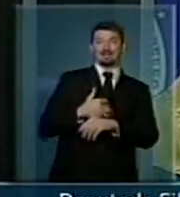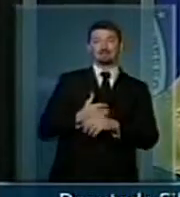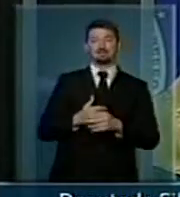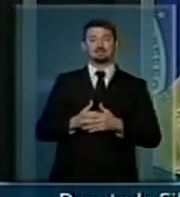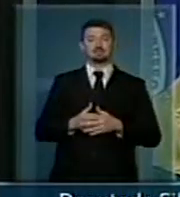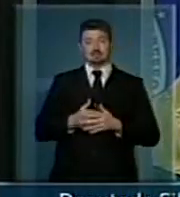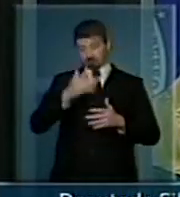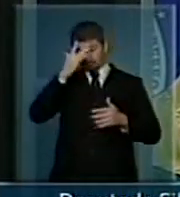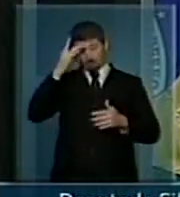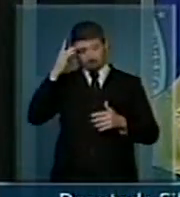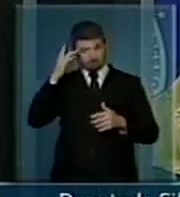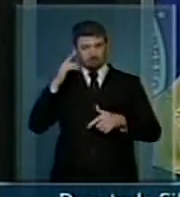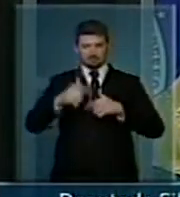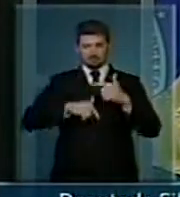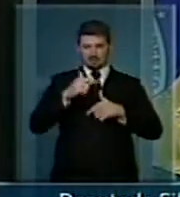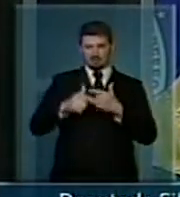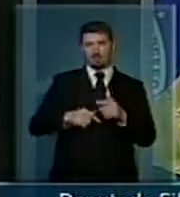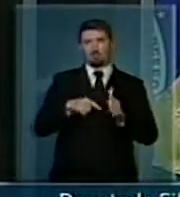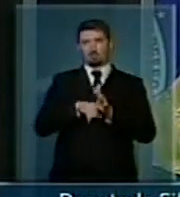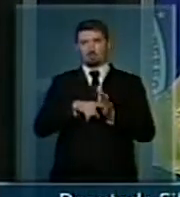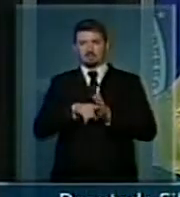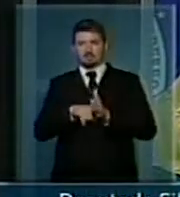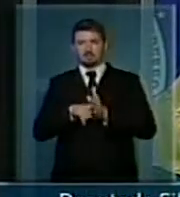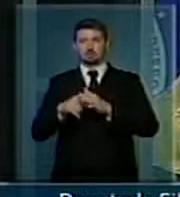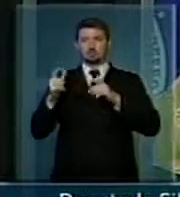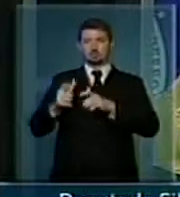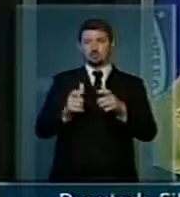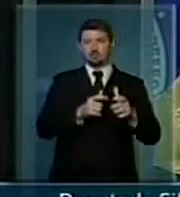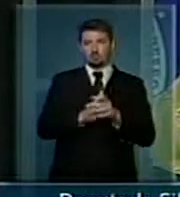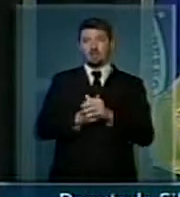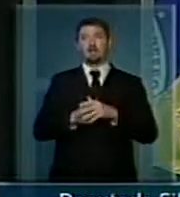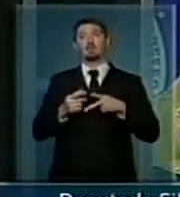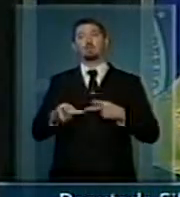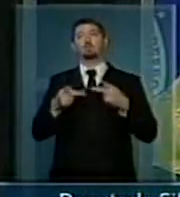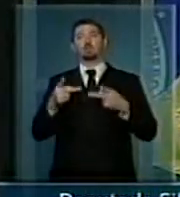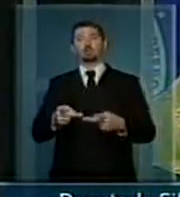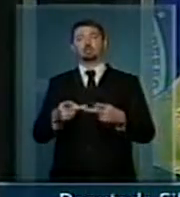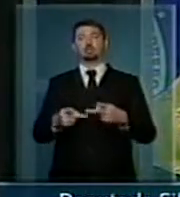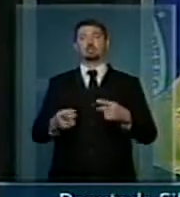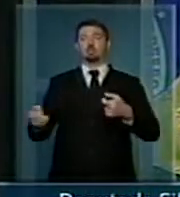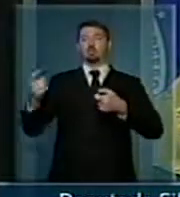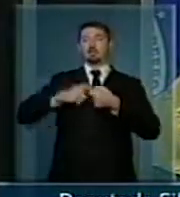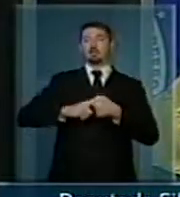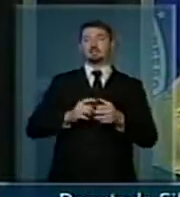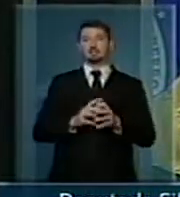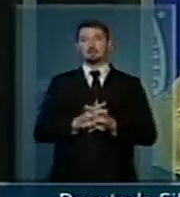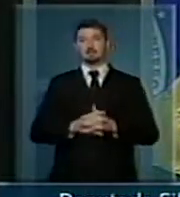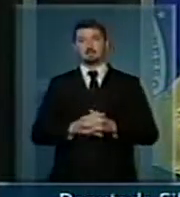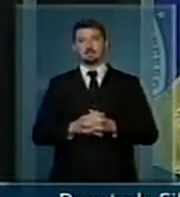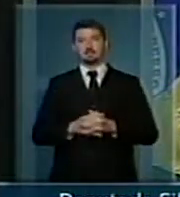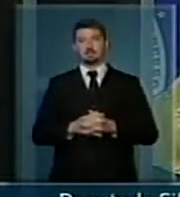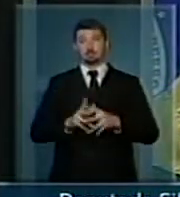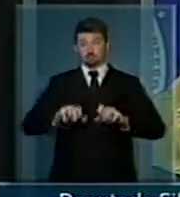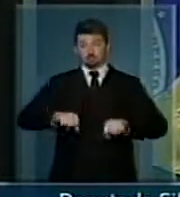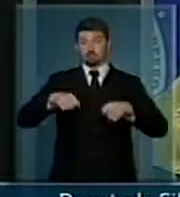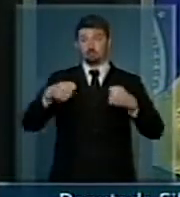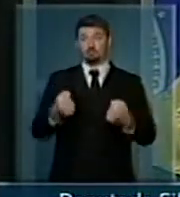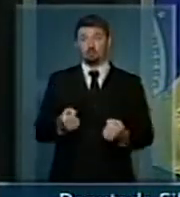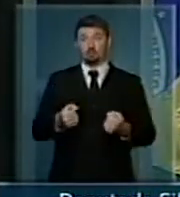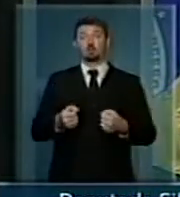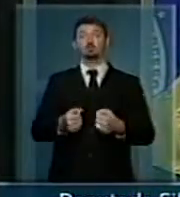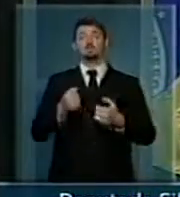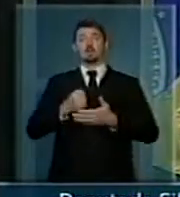vão trabalhar em conjunto com pesquisadores locais em projetos em parceria. Tal esforço